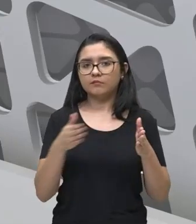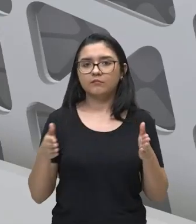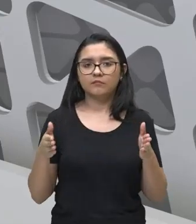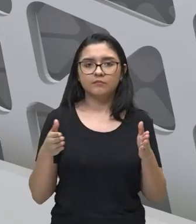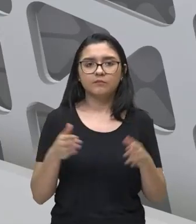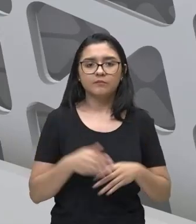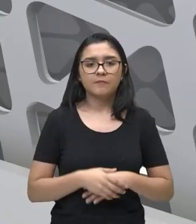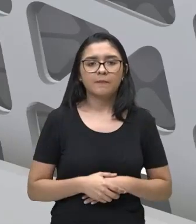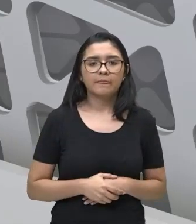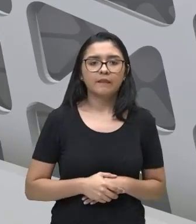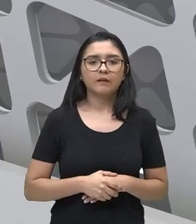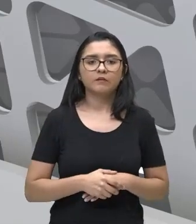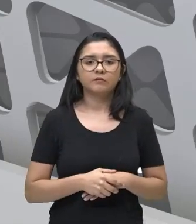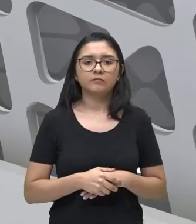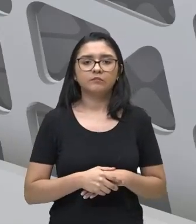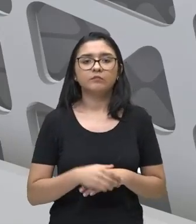de